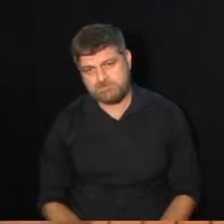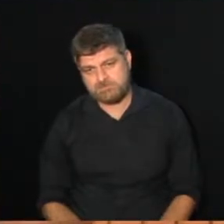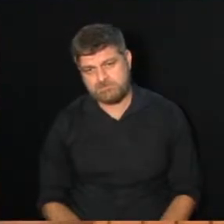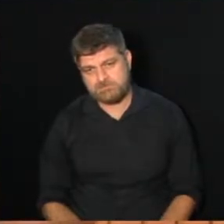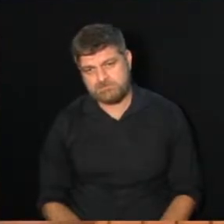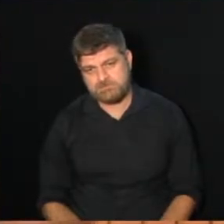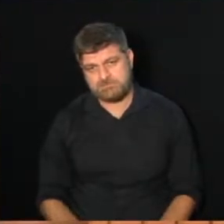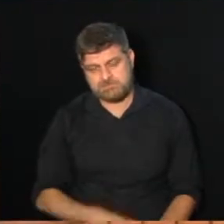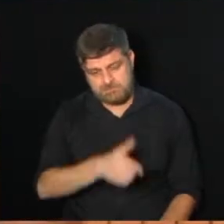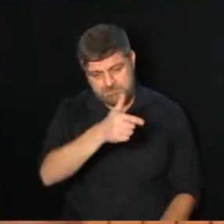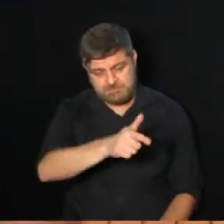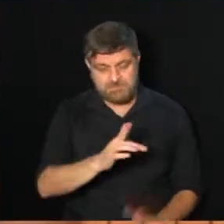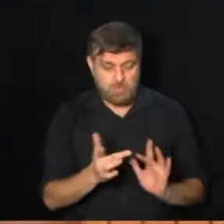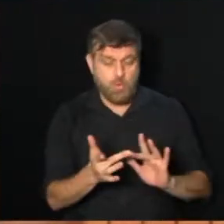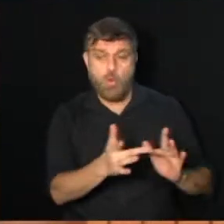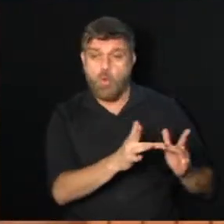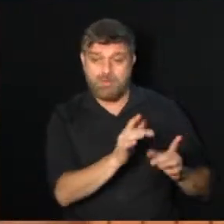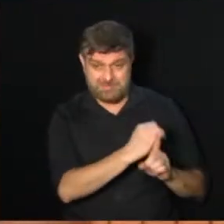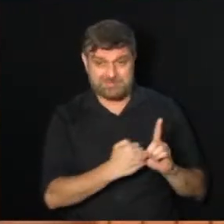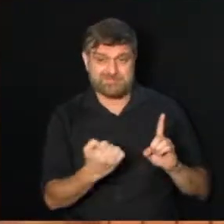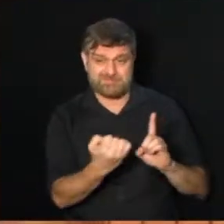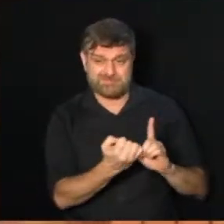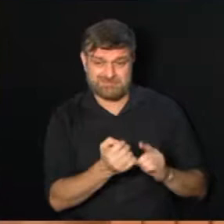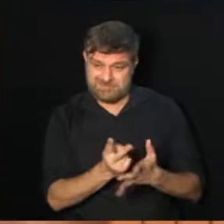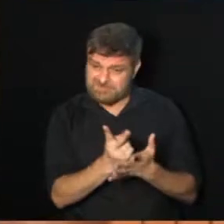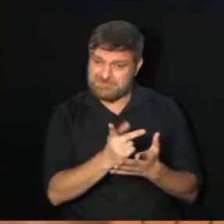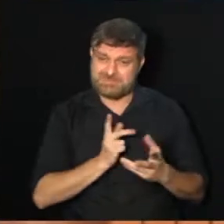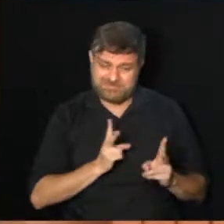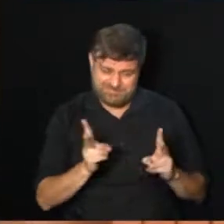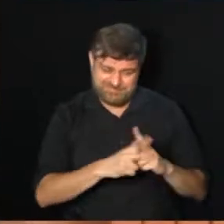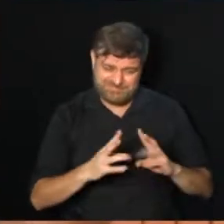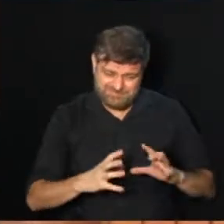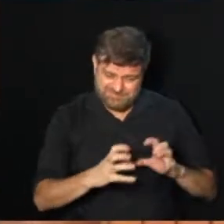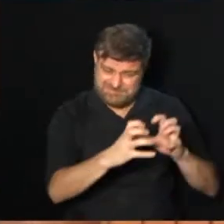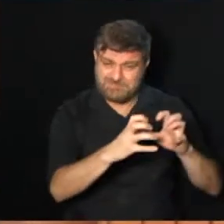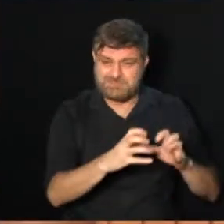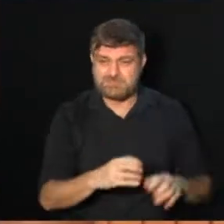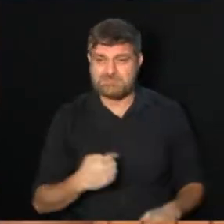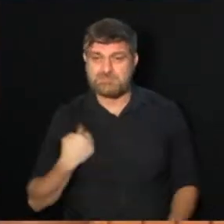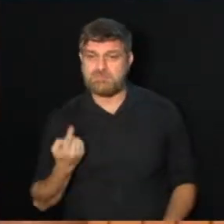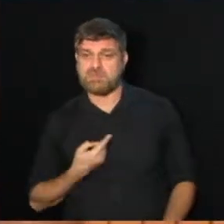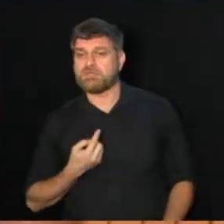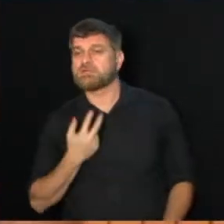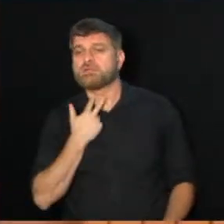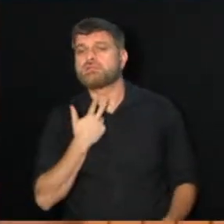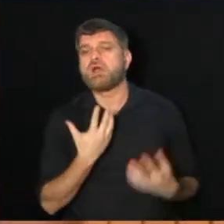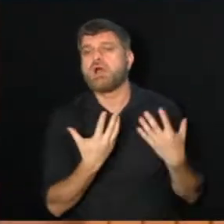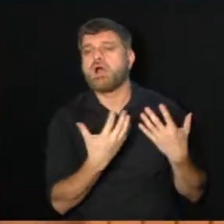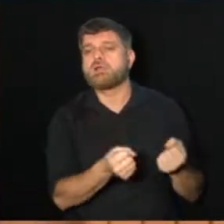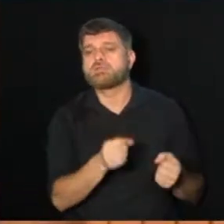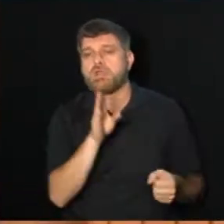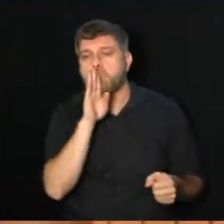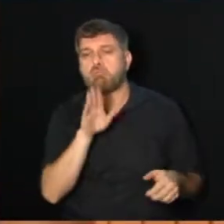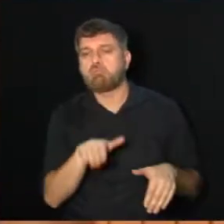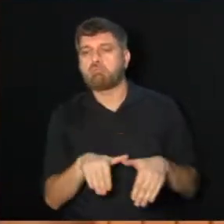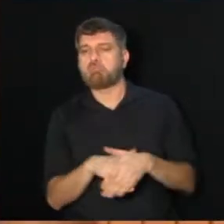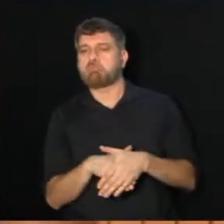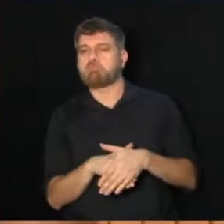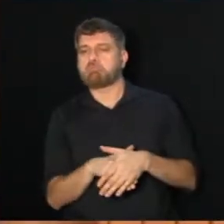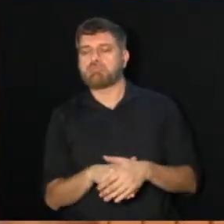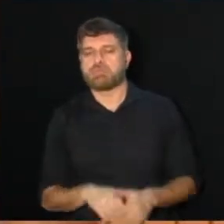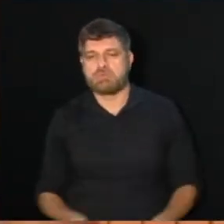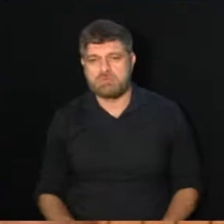reiterado dentro do convívio social, porém, nós não precisamos nos conformar com isso. E